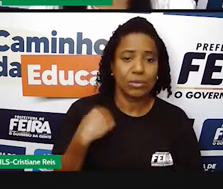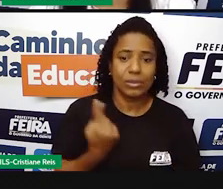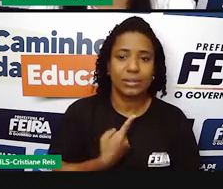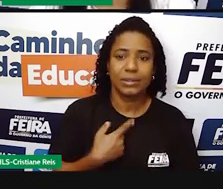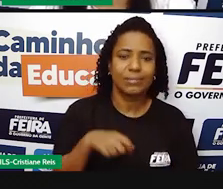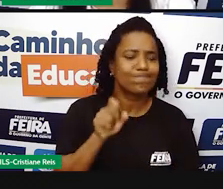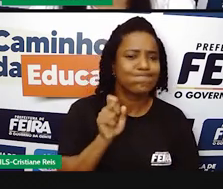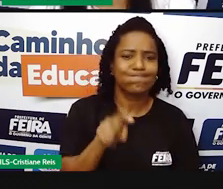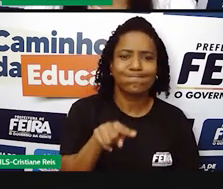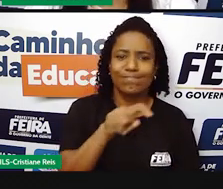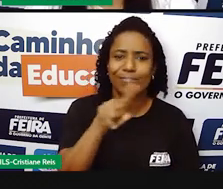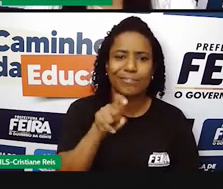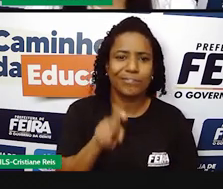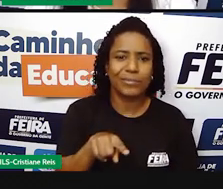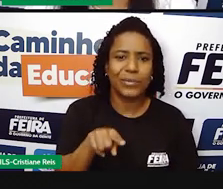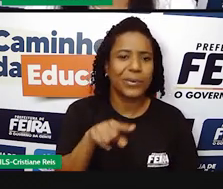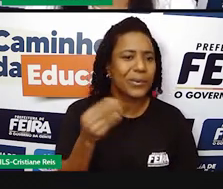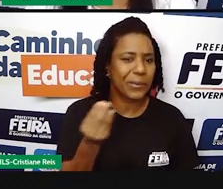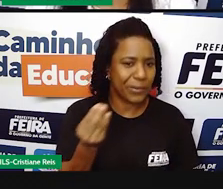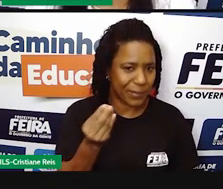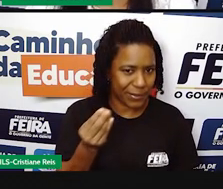observa nesses tipos de textos?